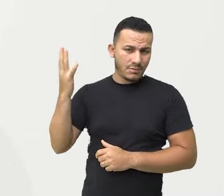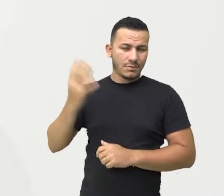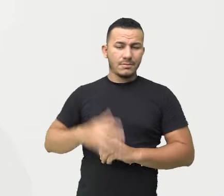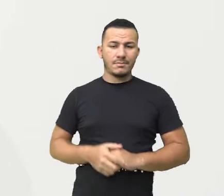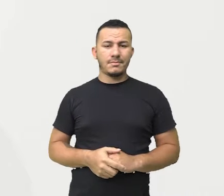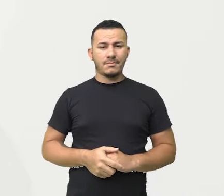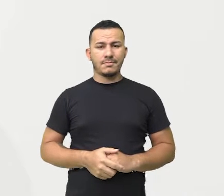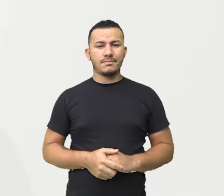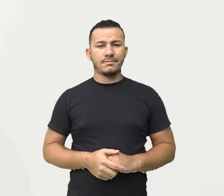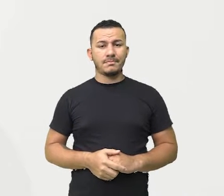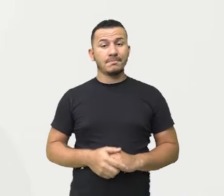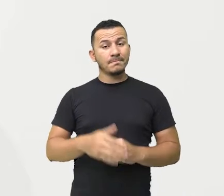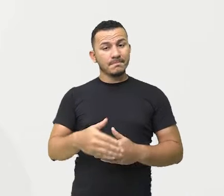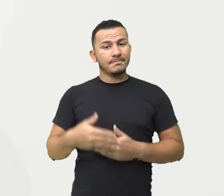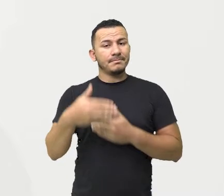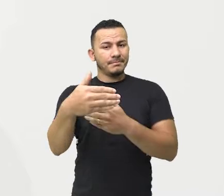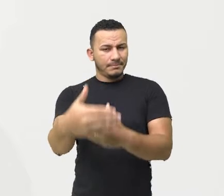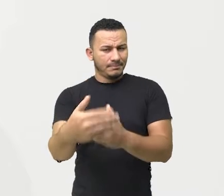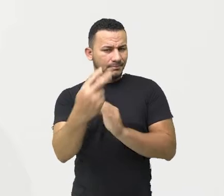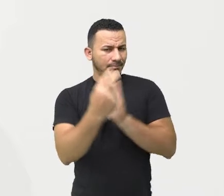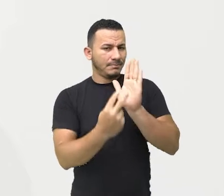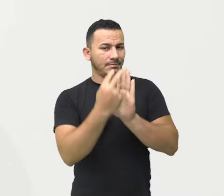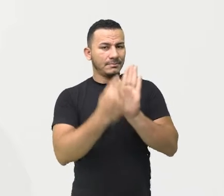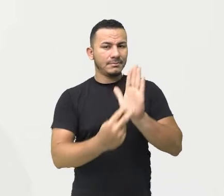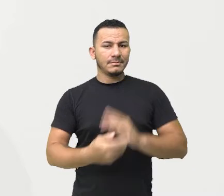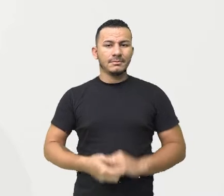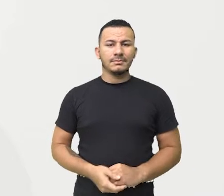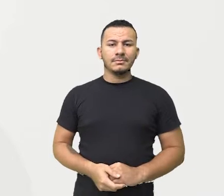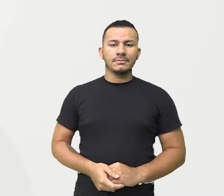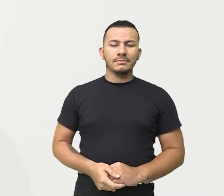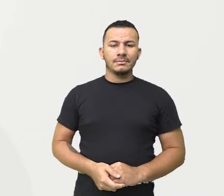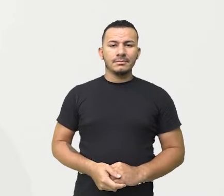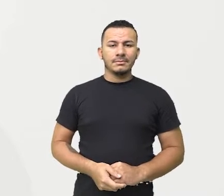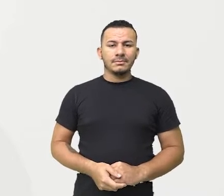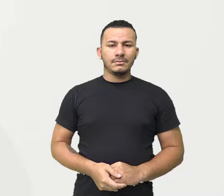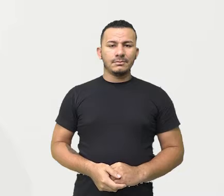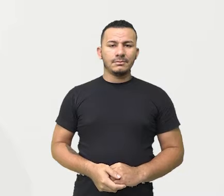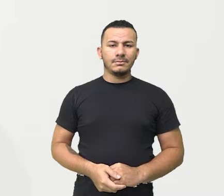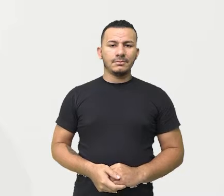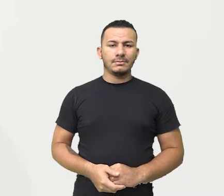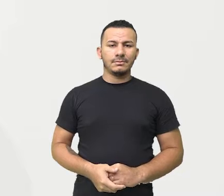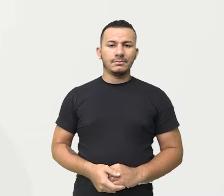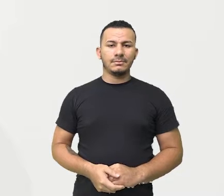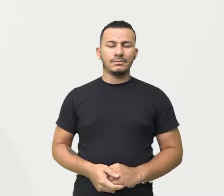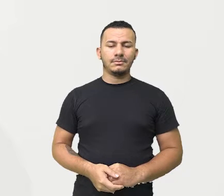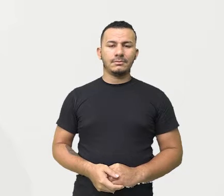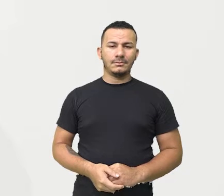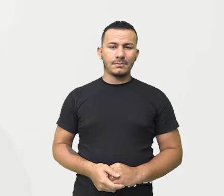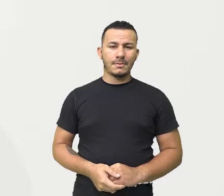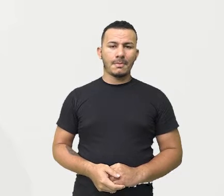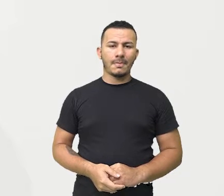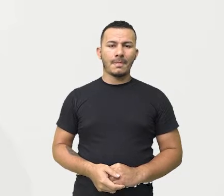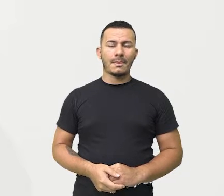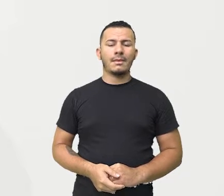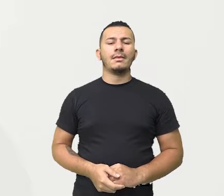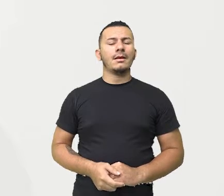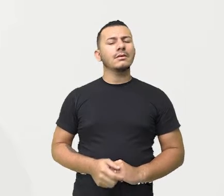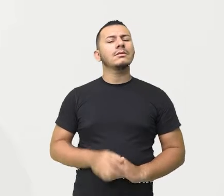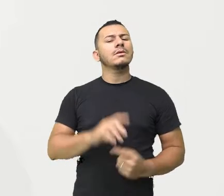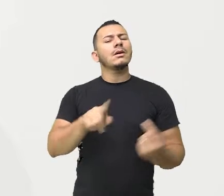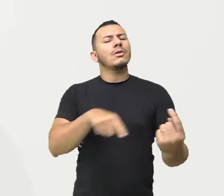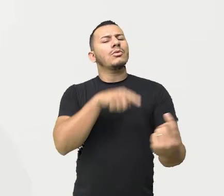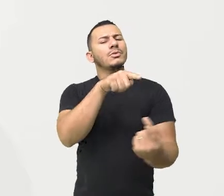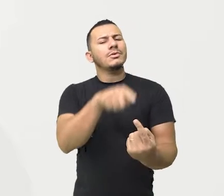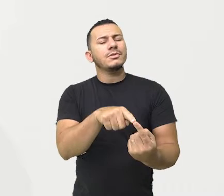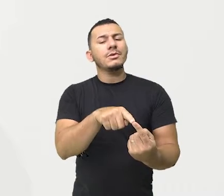continuando, vamos ver mais um pouquinho a respeito do texto descritivo. Qual é o objetivo de